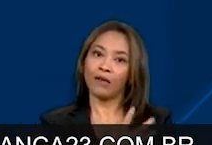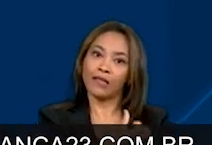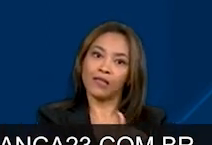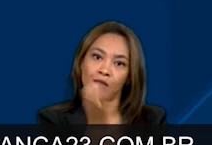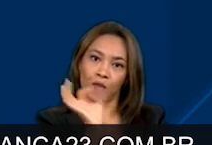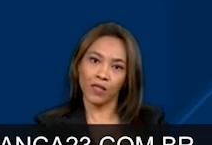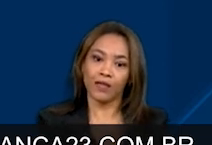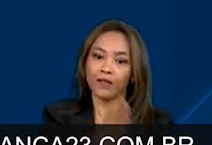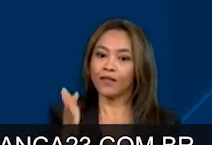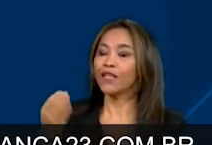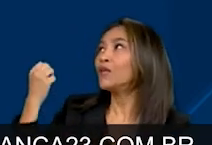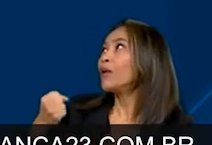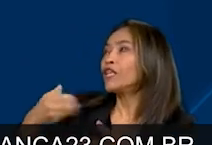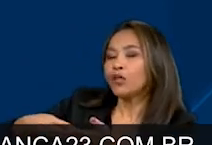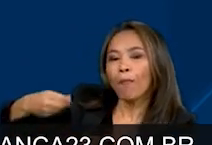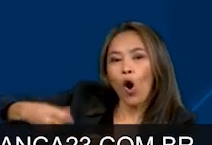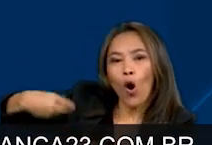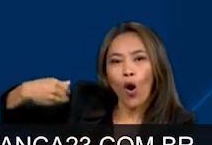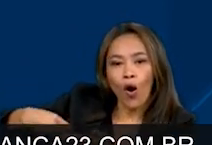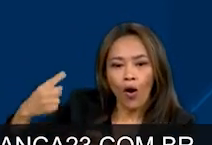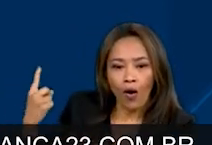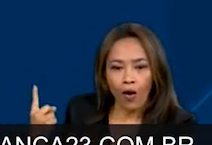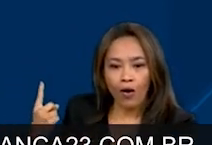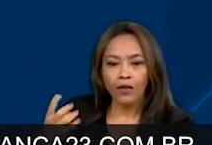0,46%, o leite em pó, que ficou